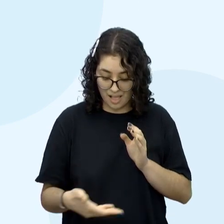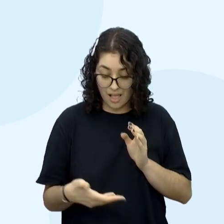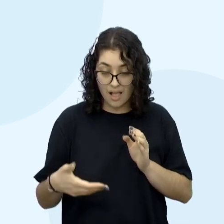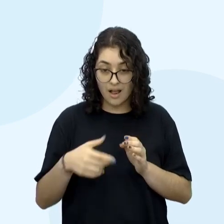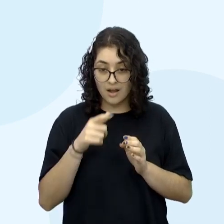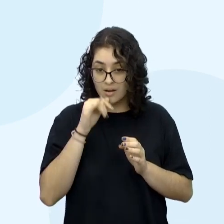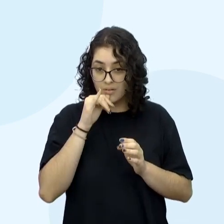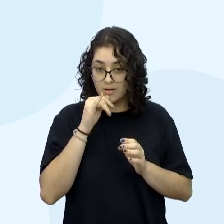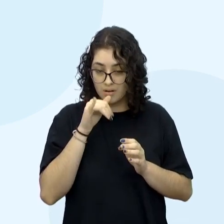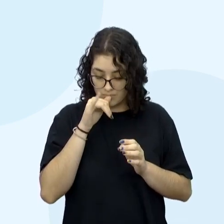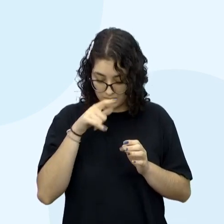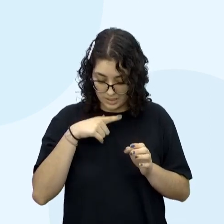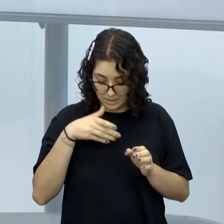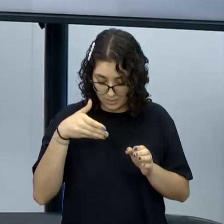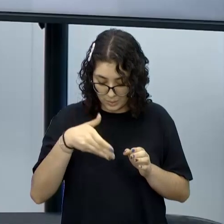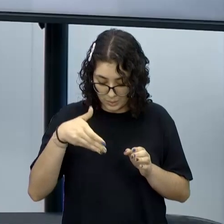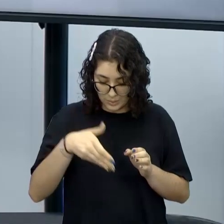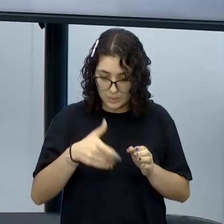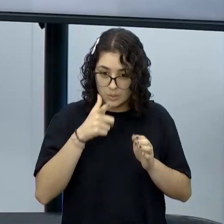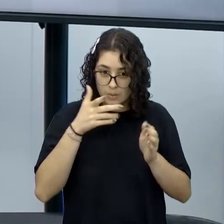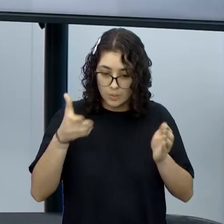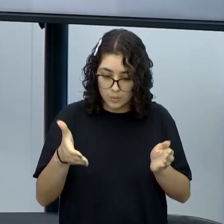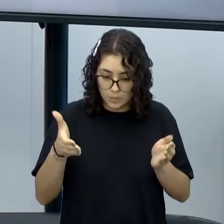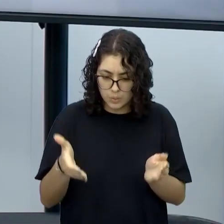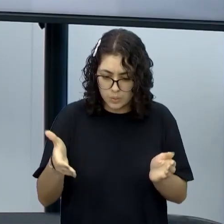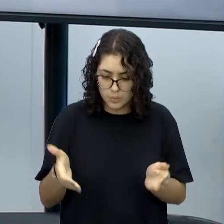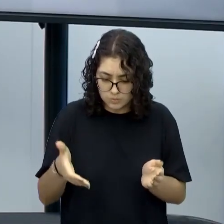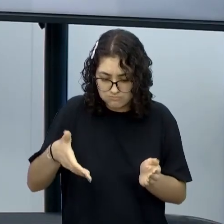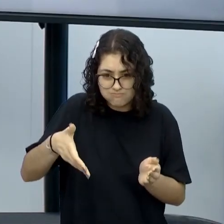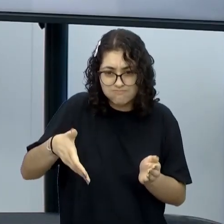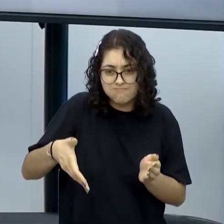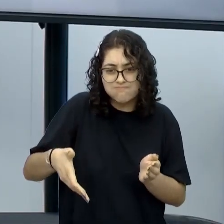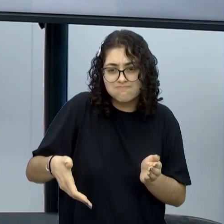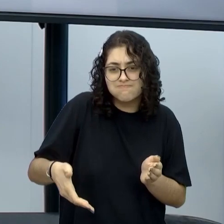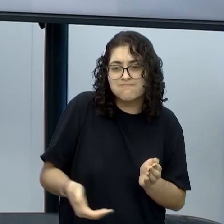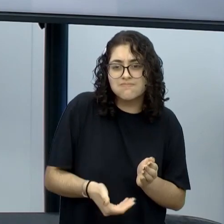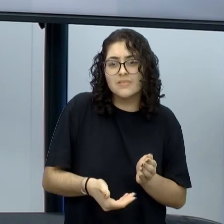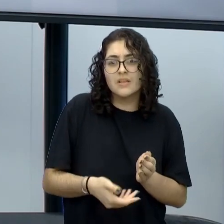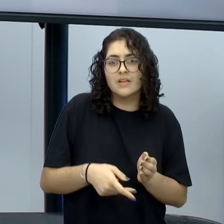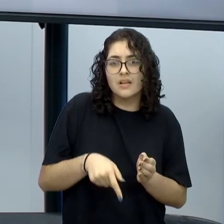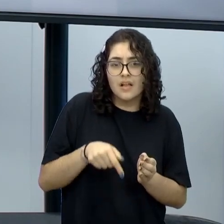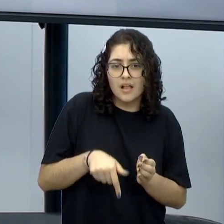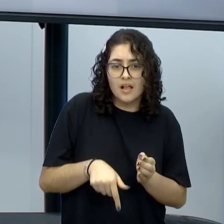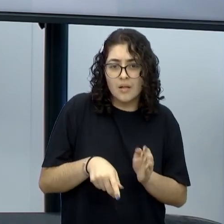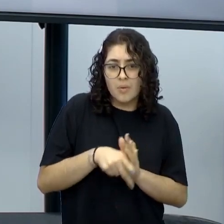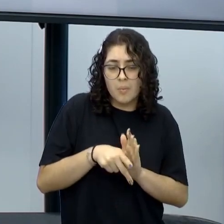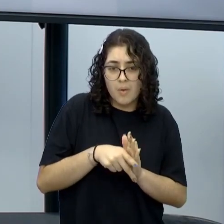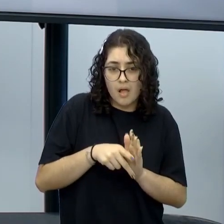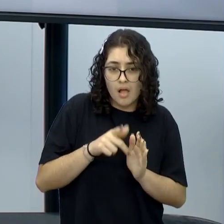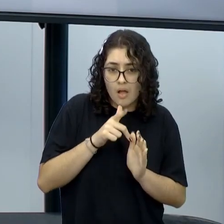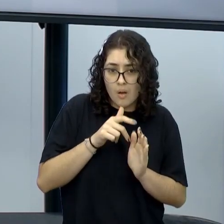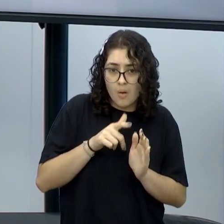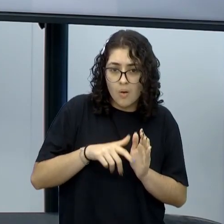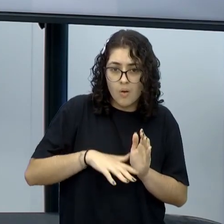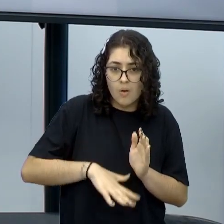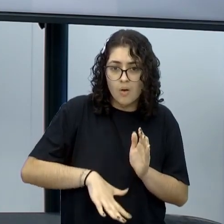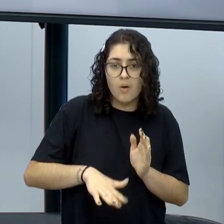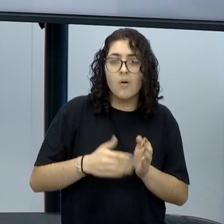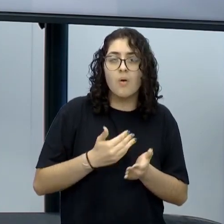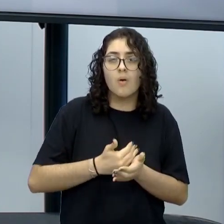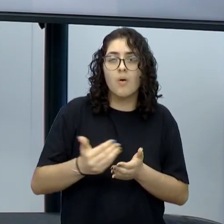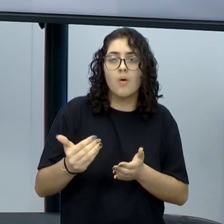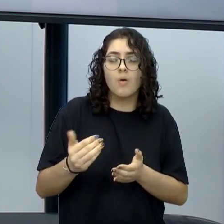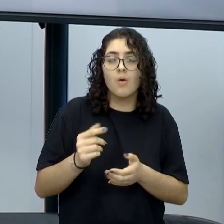Então, quando essa fenda do ravinamento chega muito para baixo, chegando ali ao próprio lençol freático, é que começam a